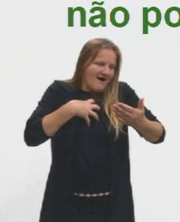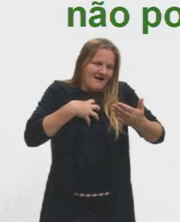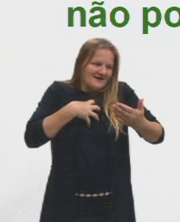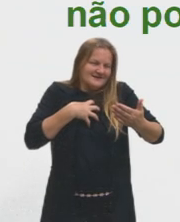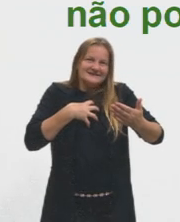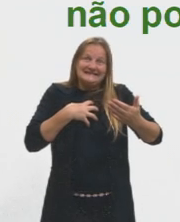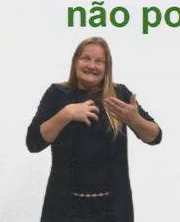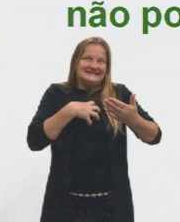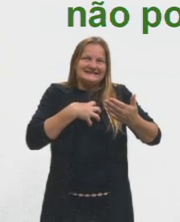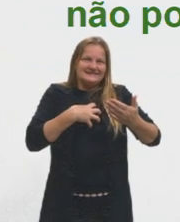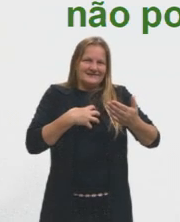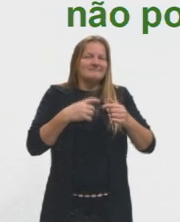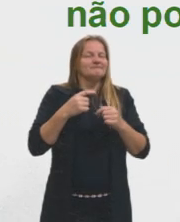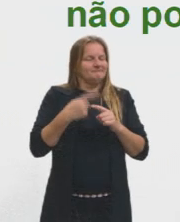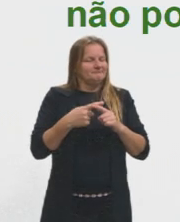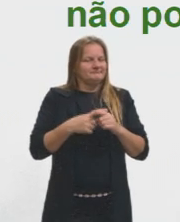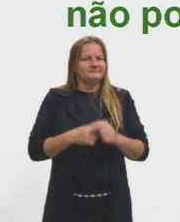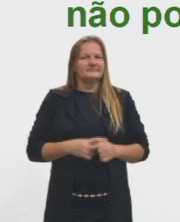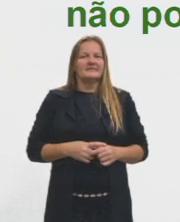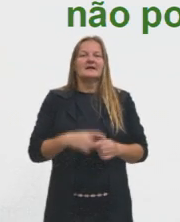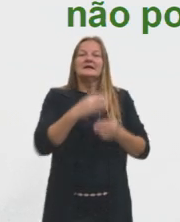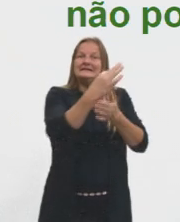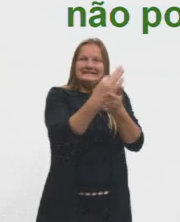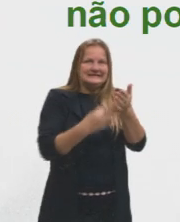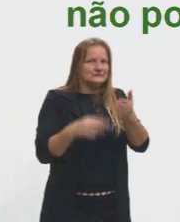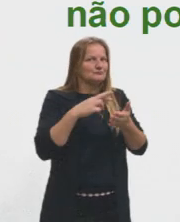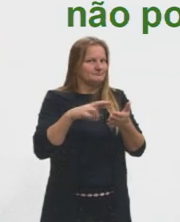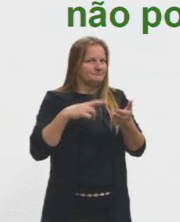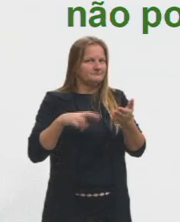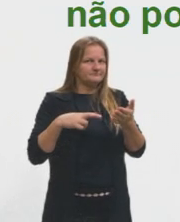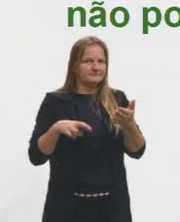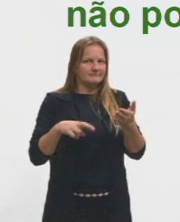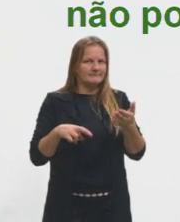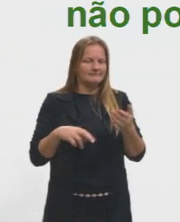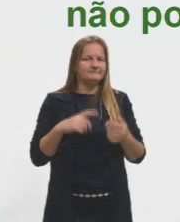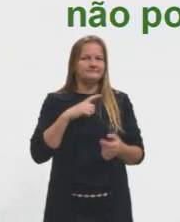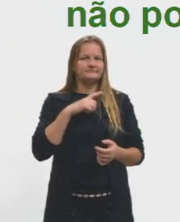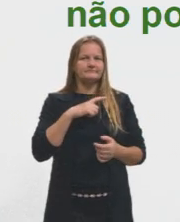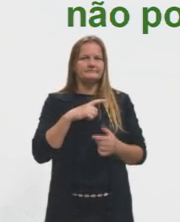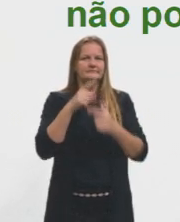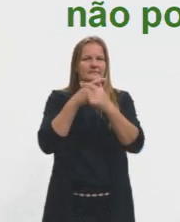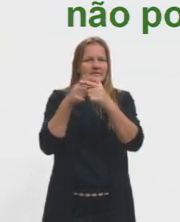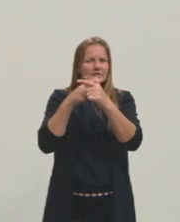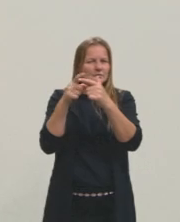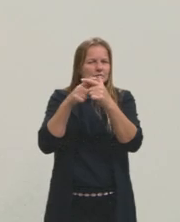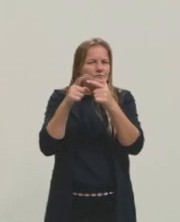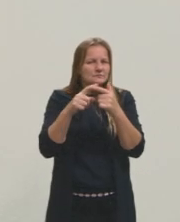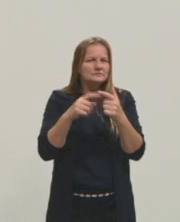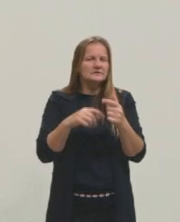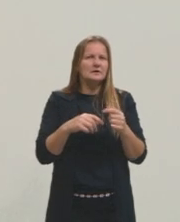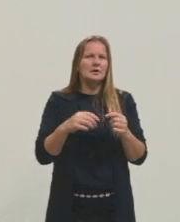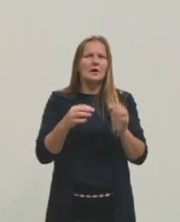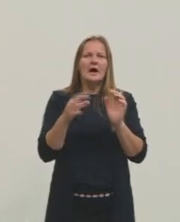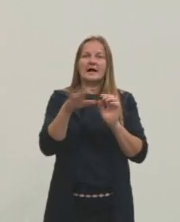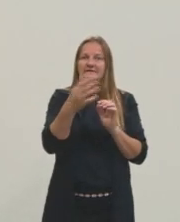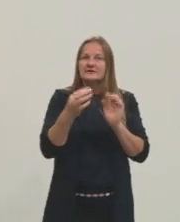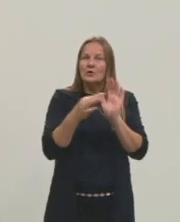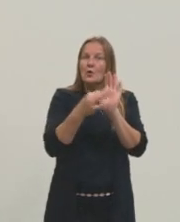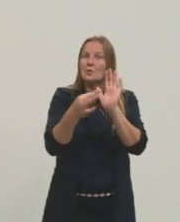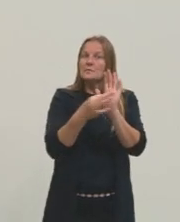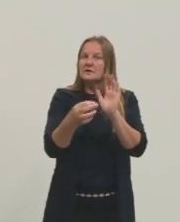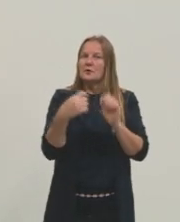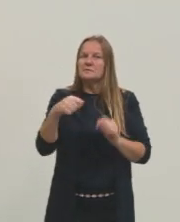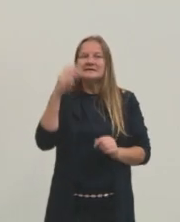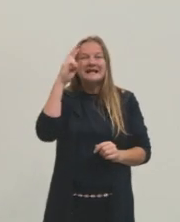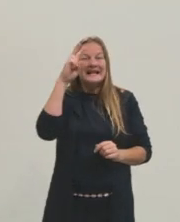é tão problemático para esse texto de redação né Muito embora seja um texto em que a gente coloca opinião a